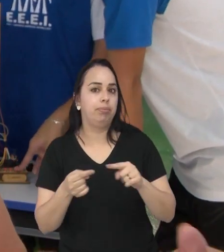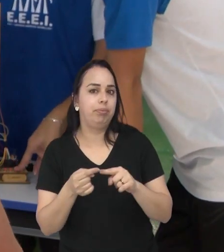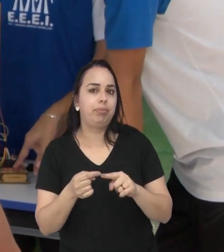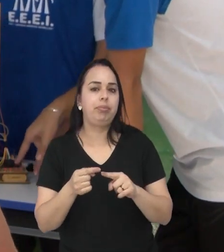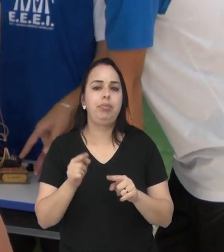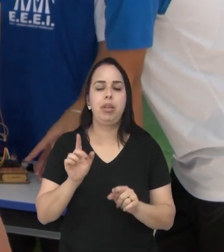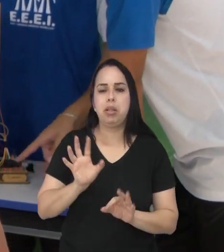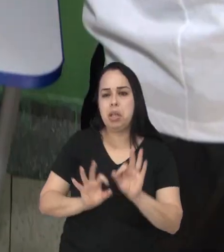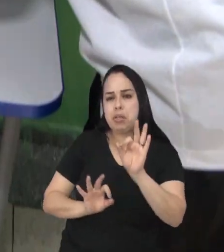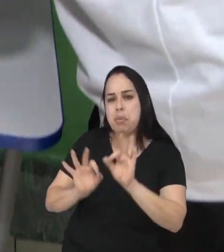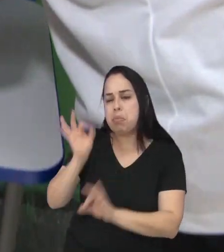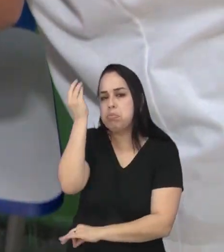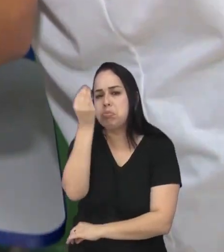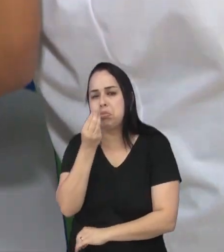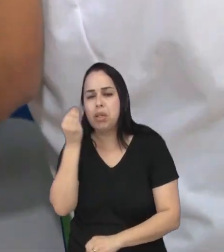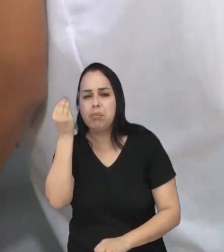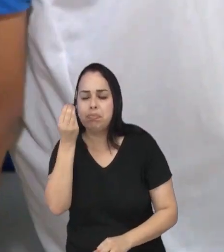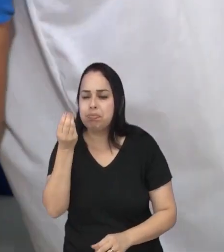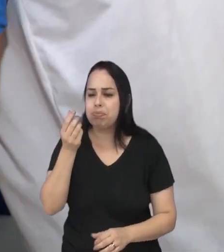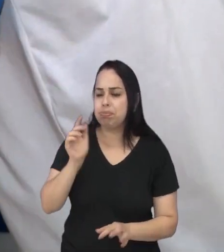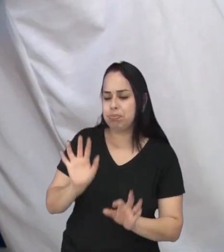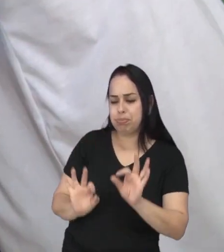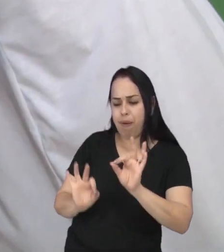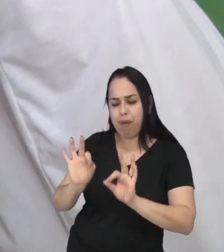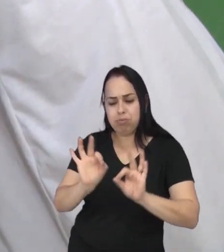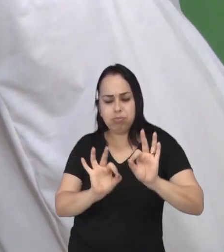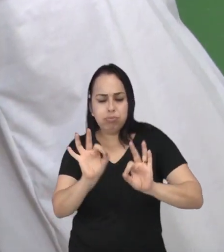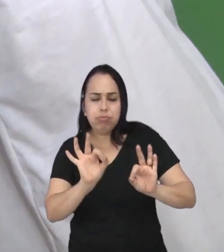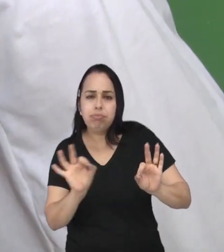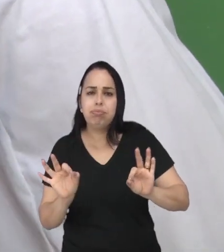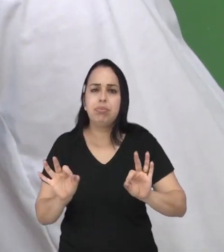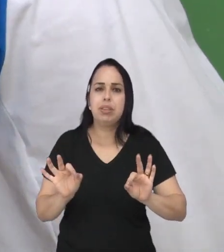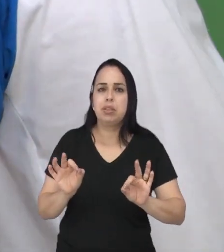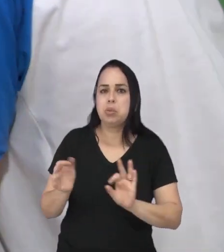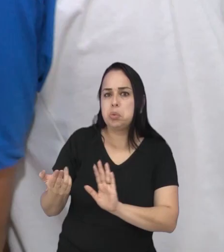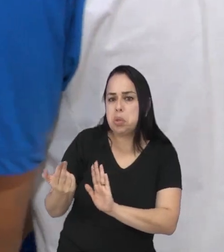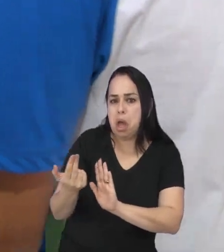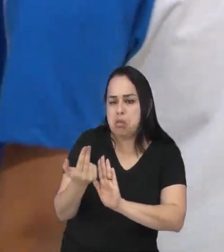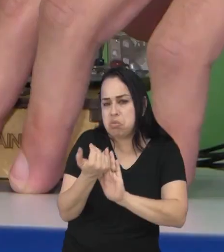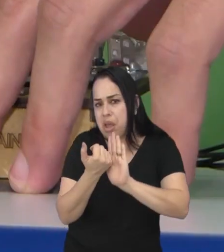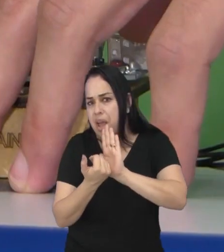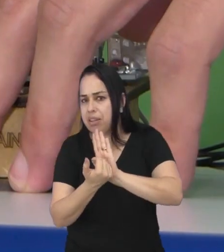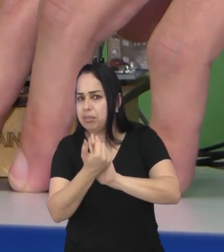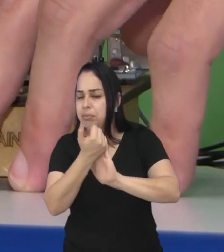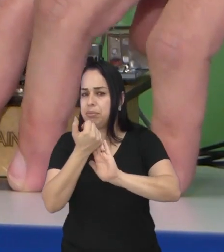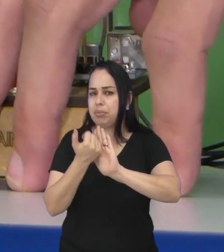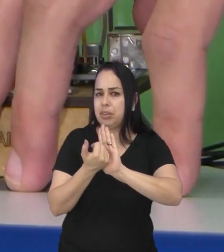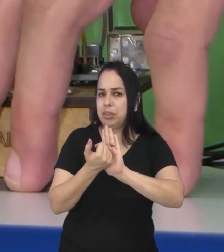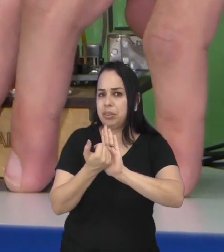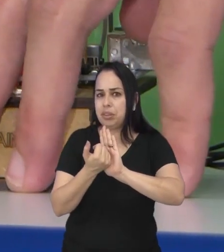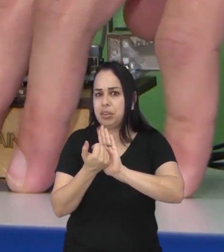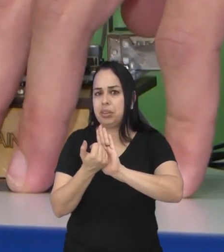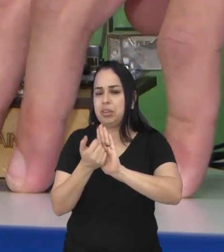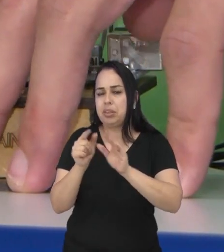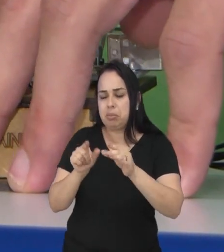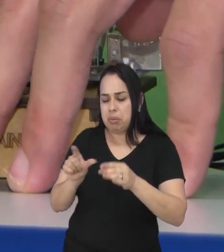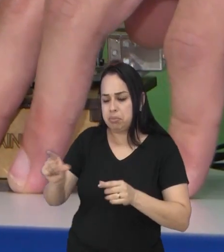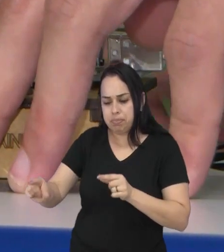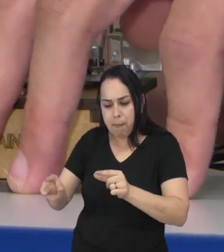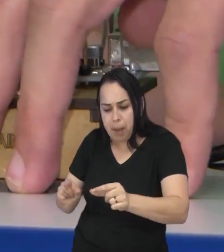a gente monta experimentos, a gente monta alguns desenhos, né? Algumas